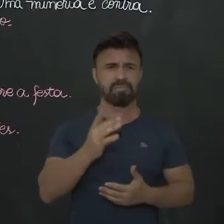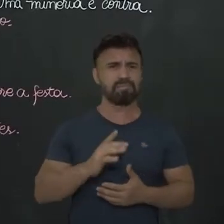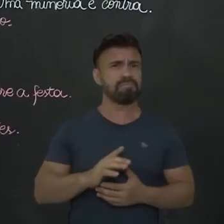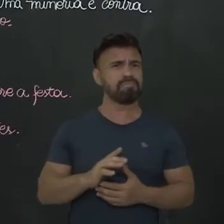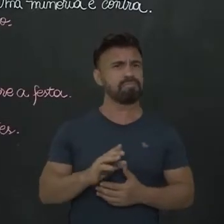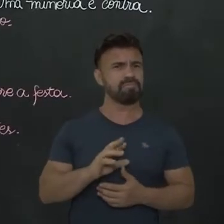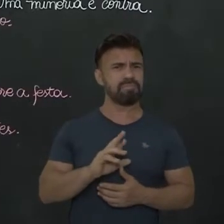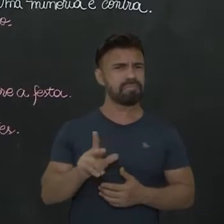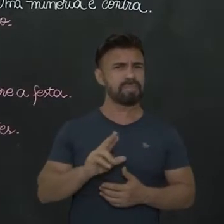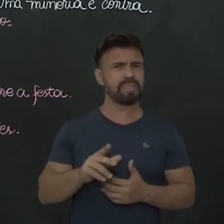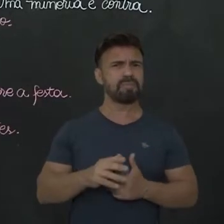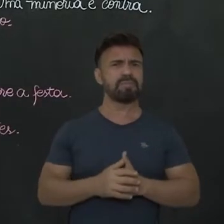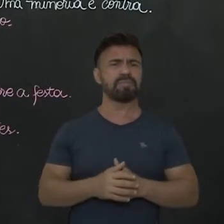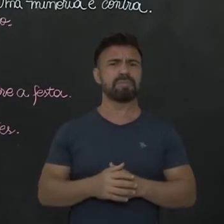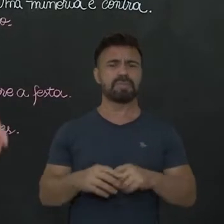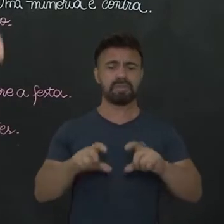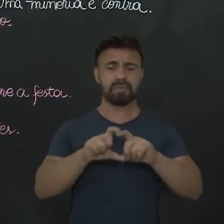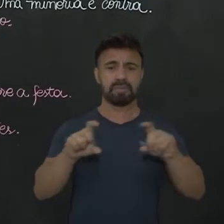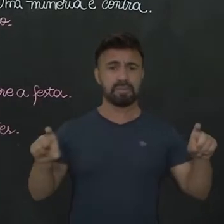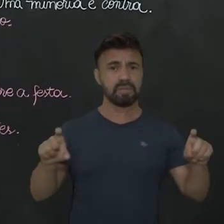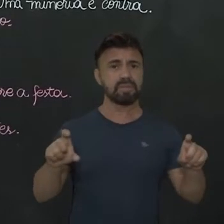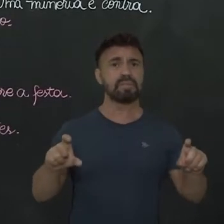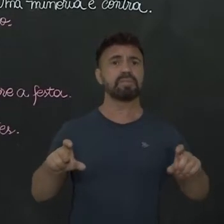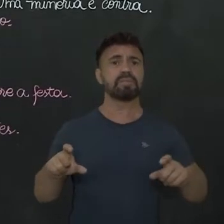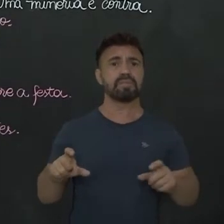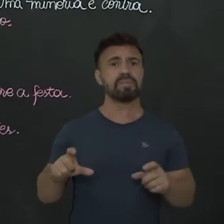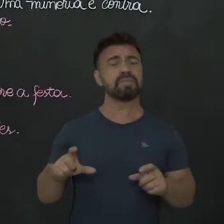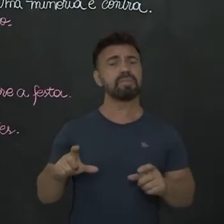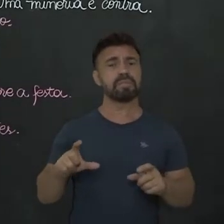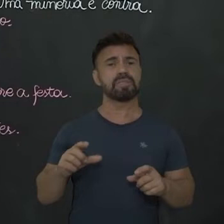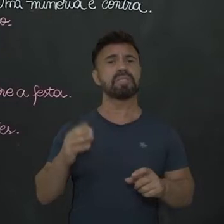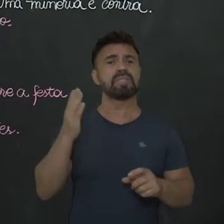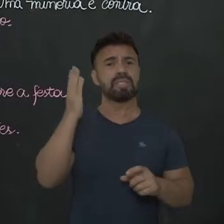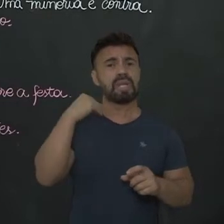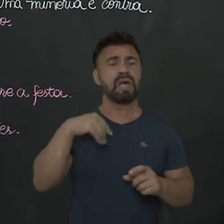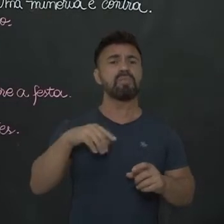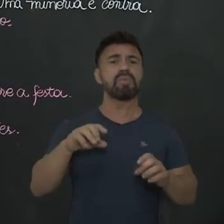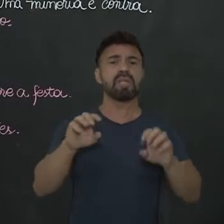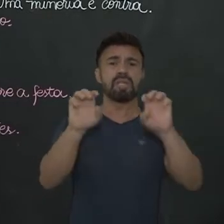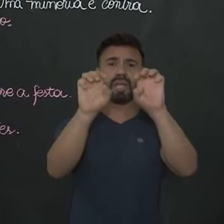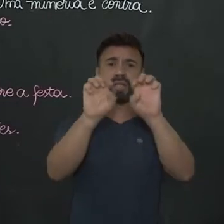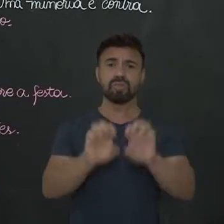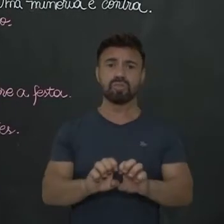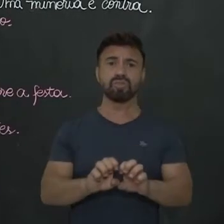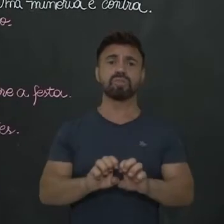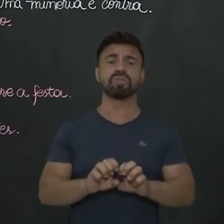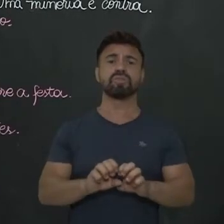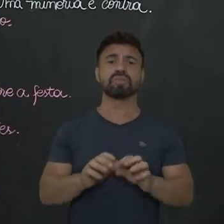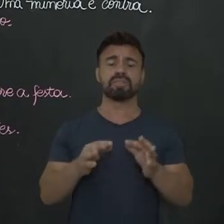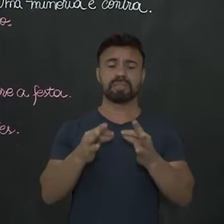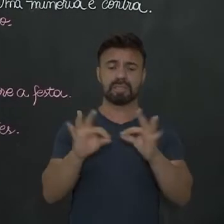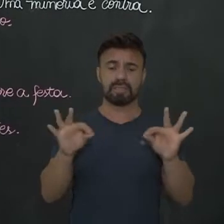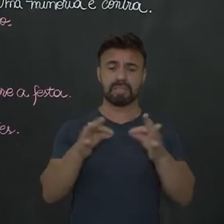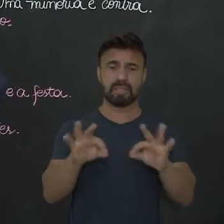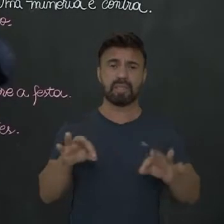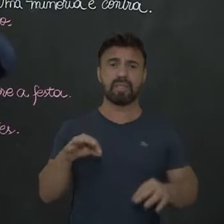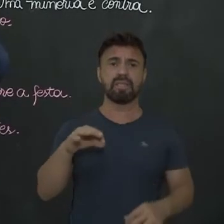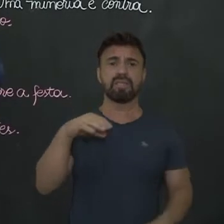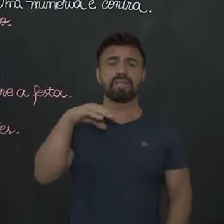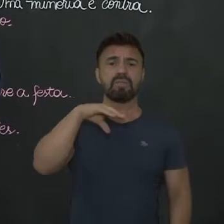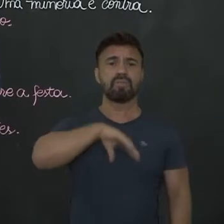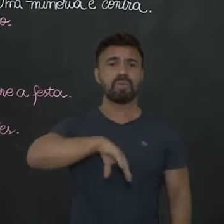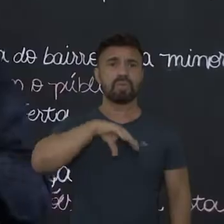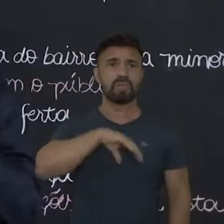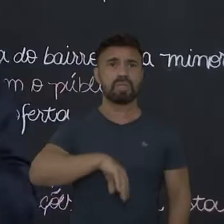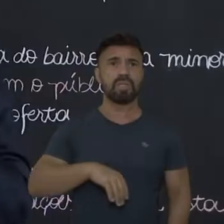de ser identificado dentro de uma oração. Embora a gente saiba que a estrutura básica da sintaxe da língua portuguesa